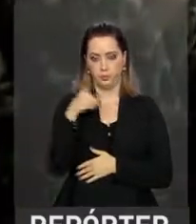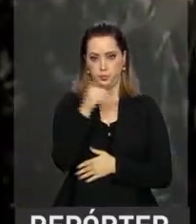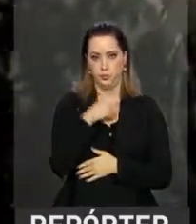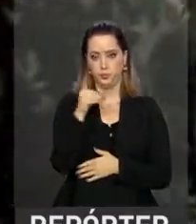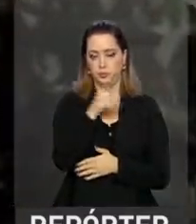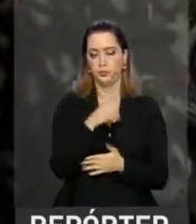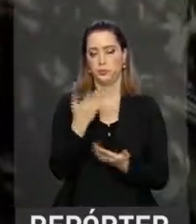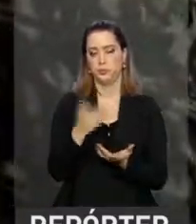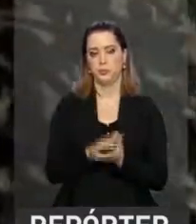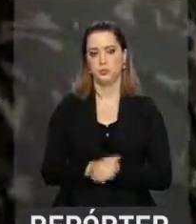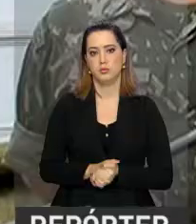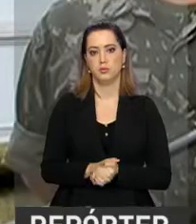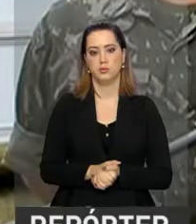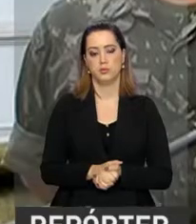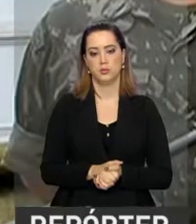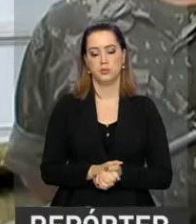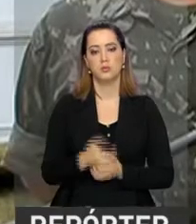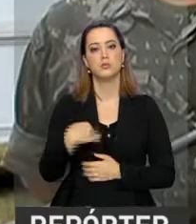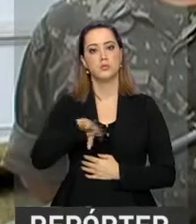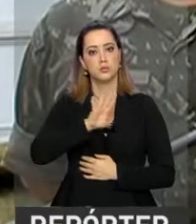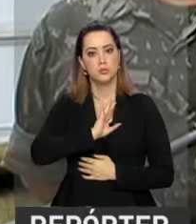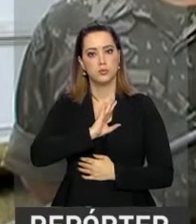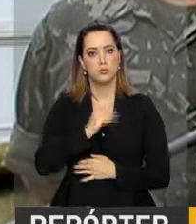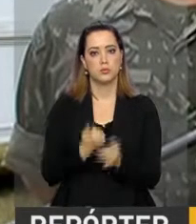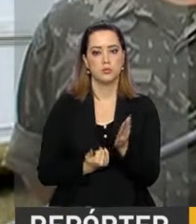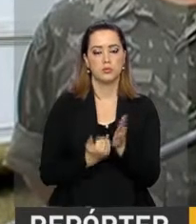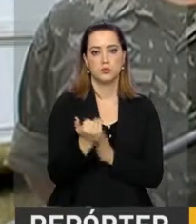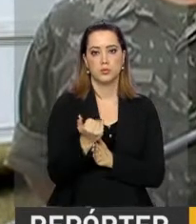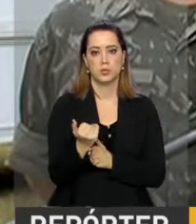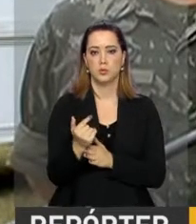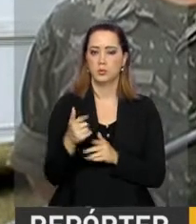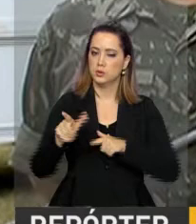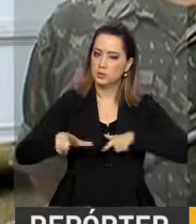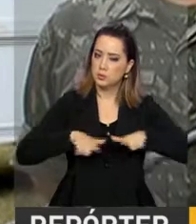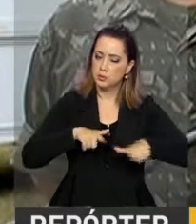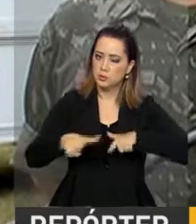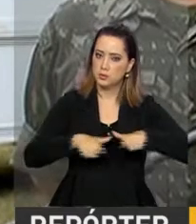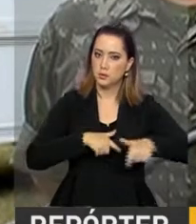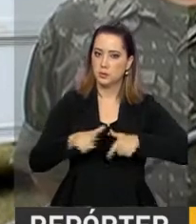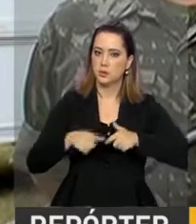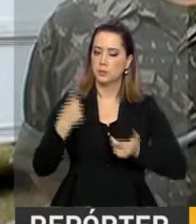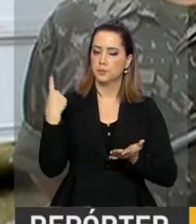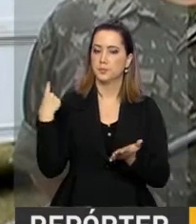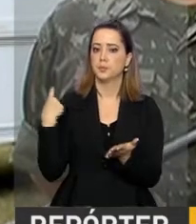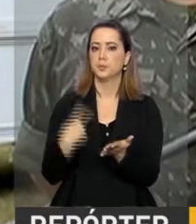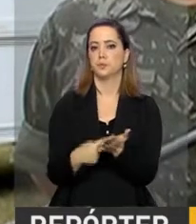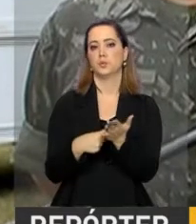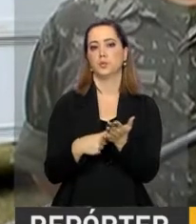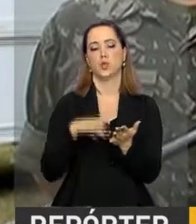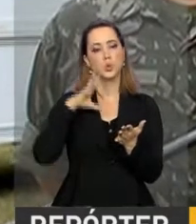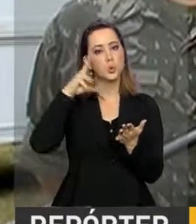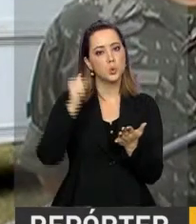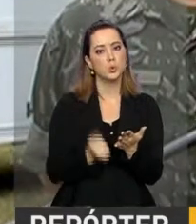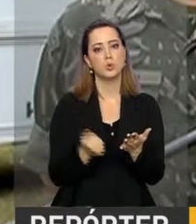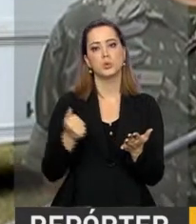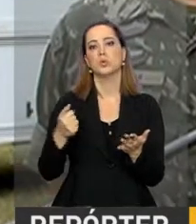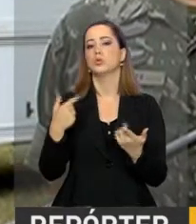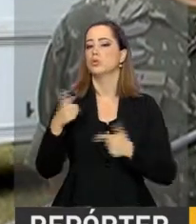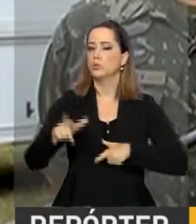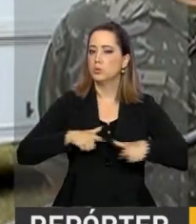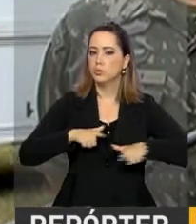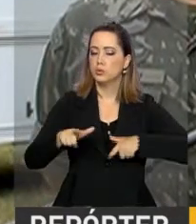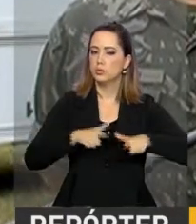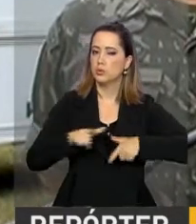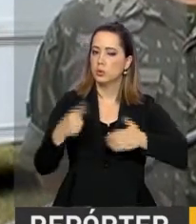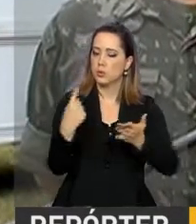a partir de domingo. Nós estaremos, então, oficialmente assumindo todos os nossos encargos e compromissos